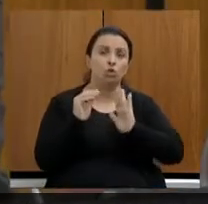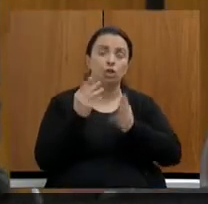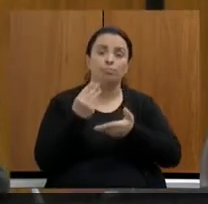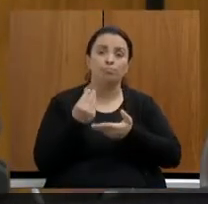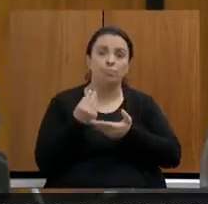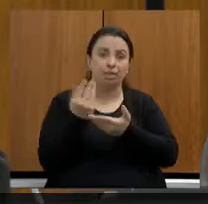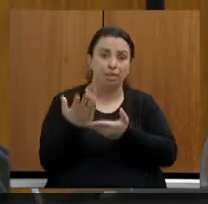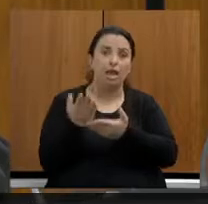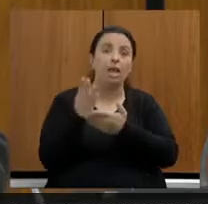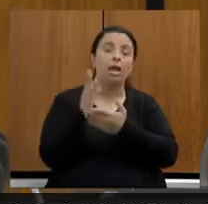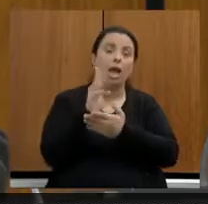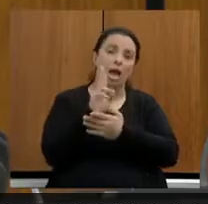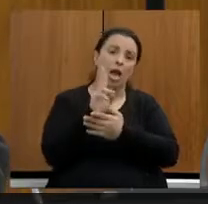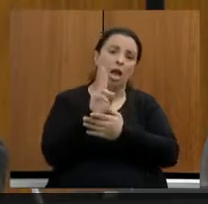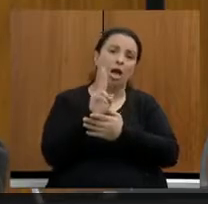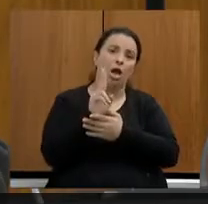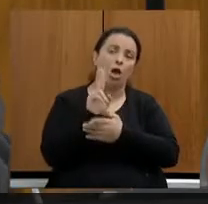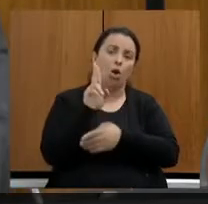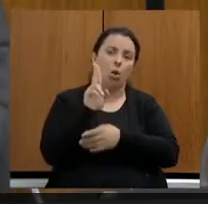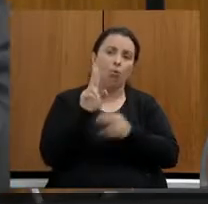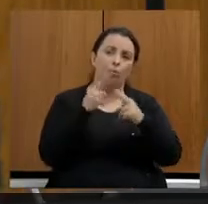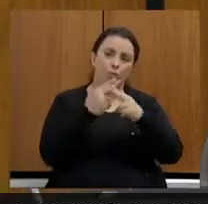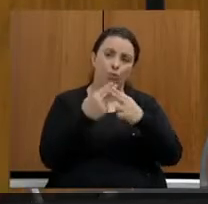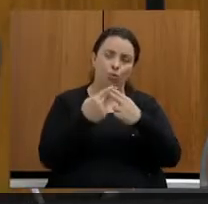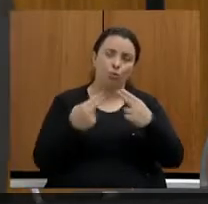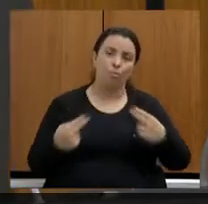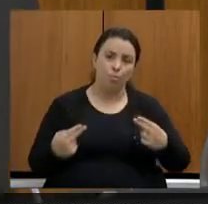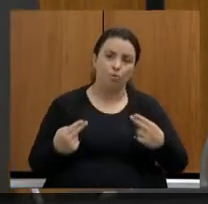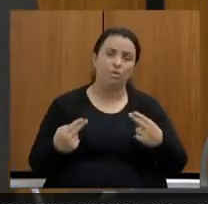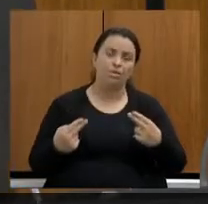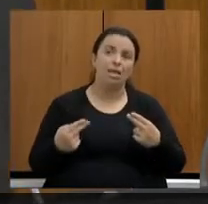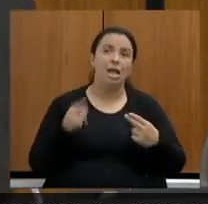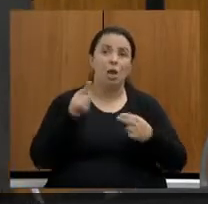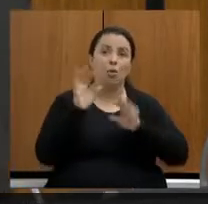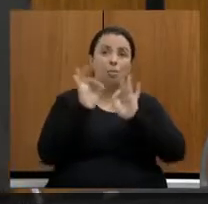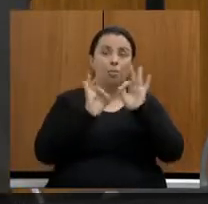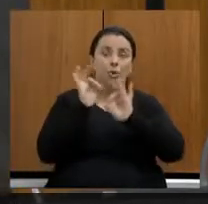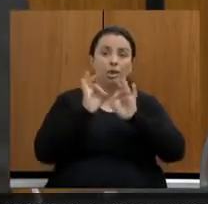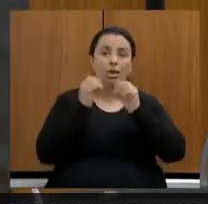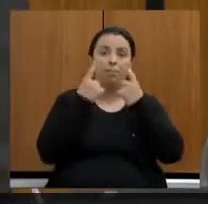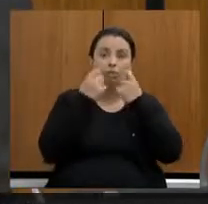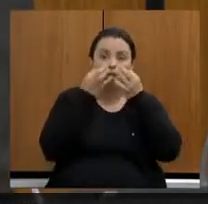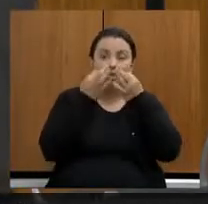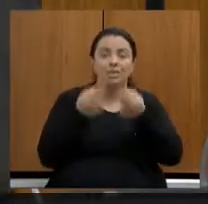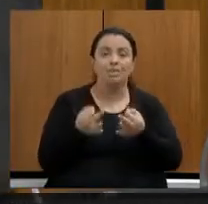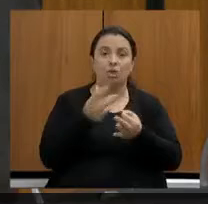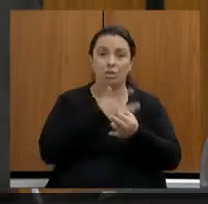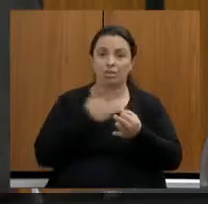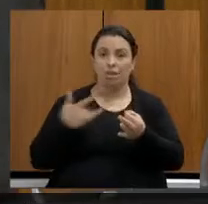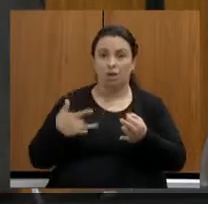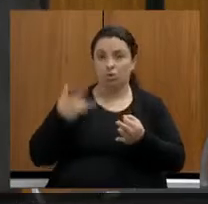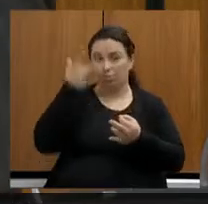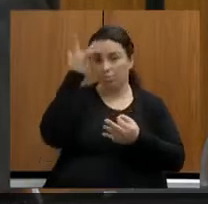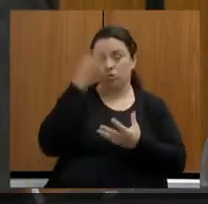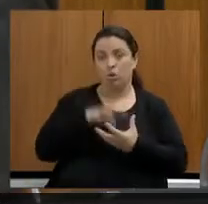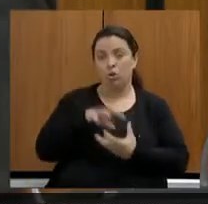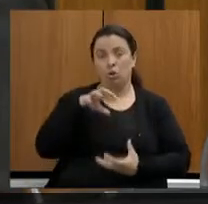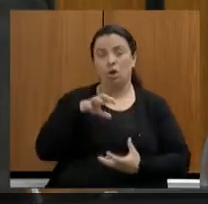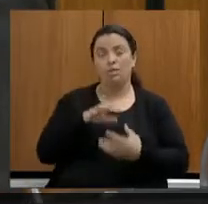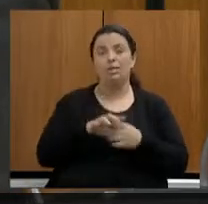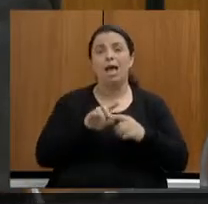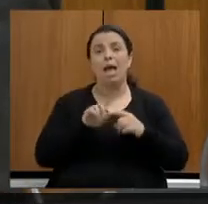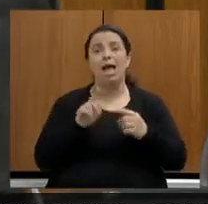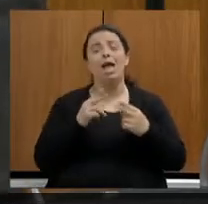unimontes para pagar um programa de atenção à saúde dos idosos mais a unimontes foi pagando isso paulatinamente